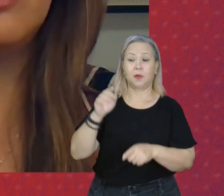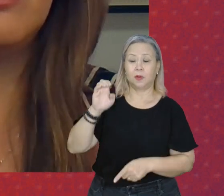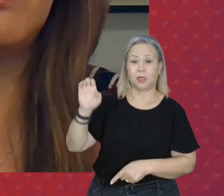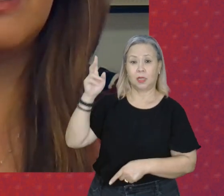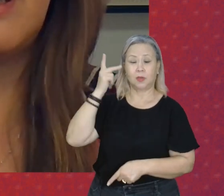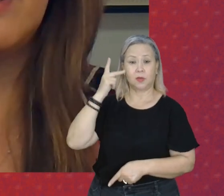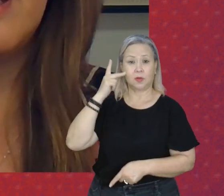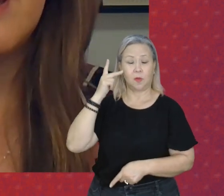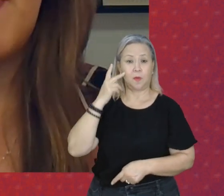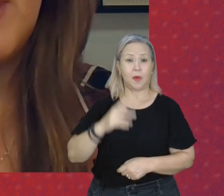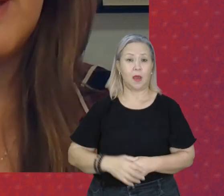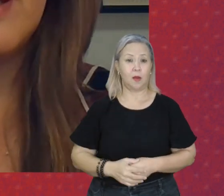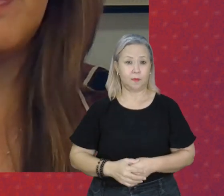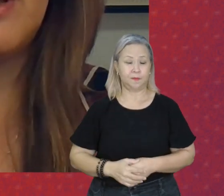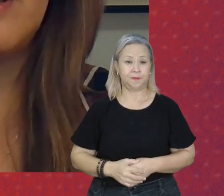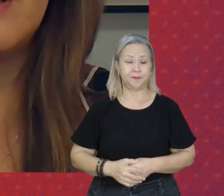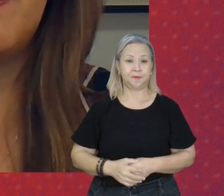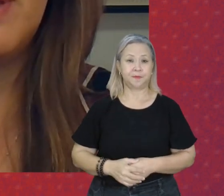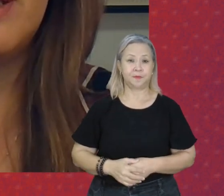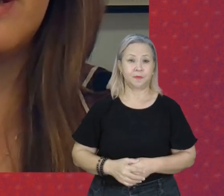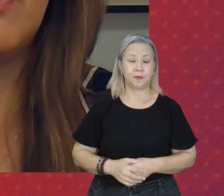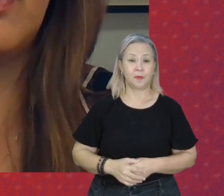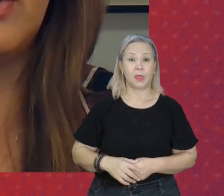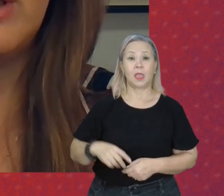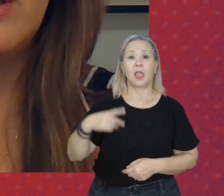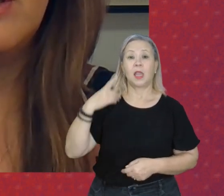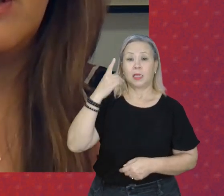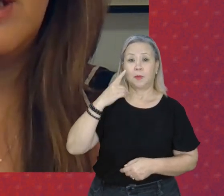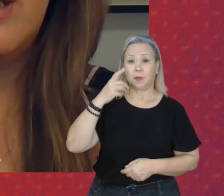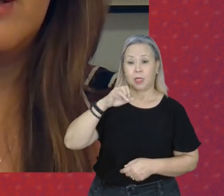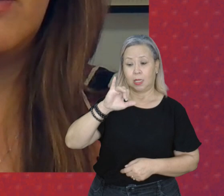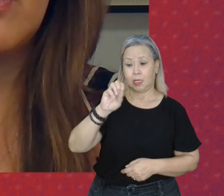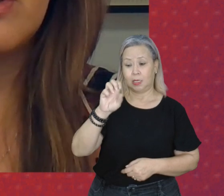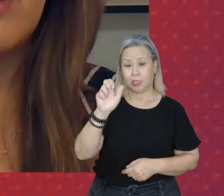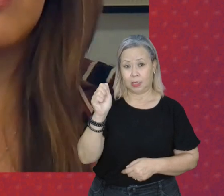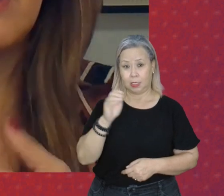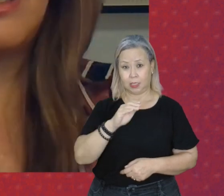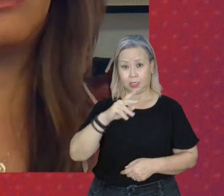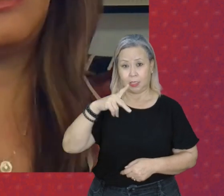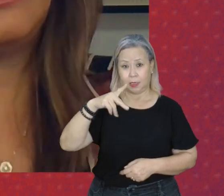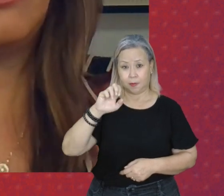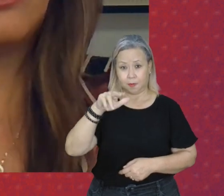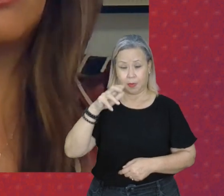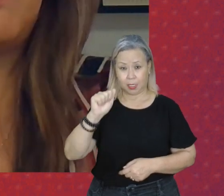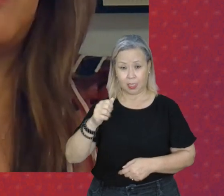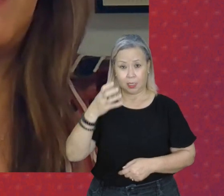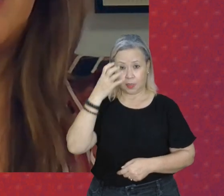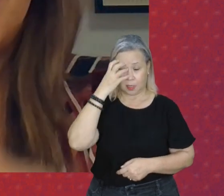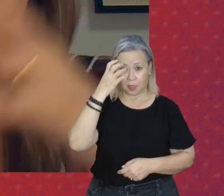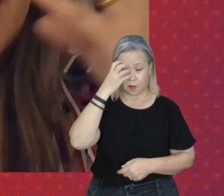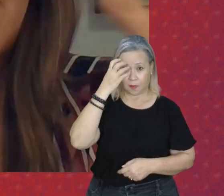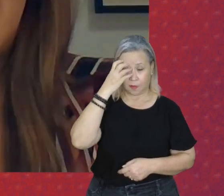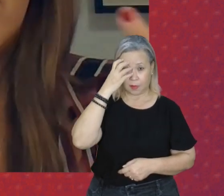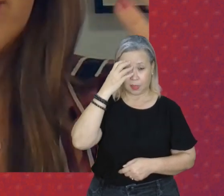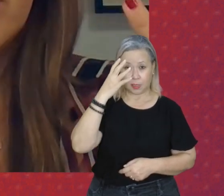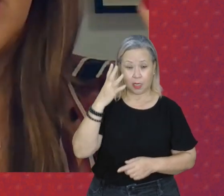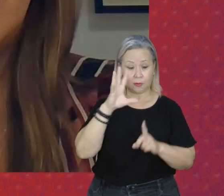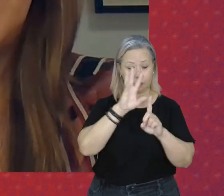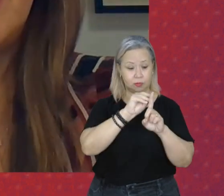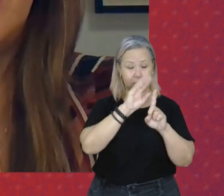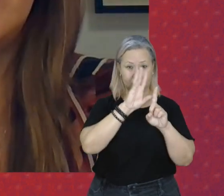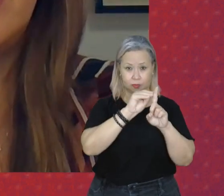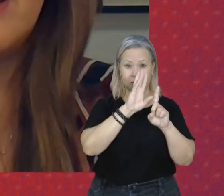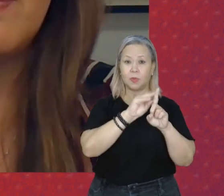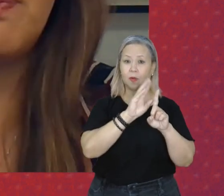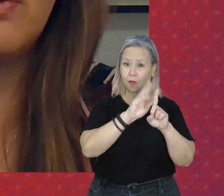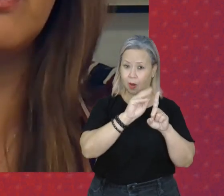Paulo, da Isa Pena, da deputada Isa Pena, que teve os seios, a lateral dos seios apalpada em plenário, né?